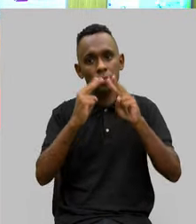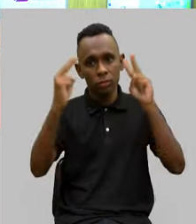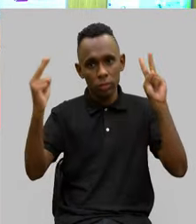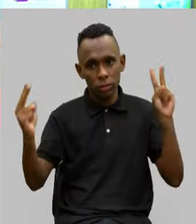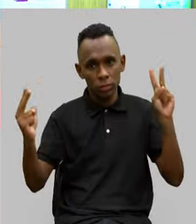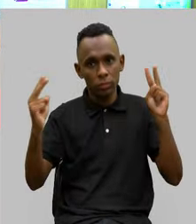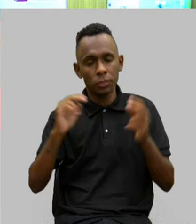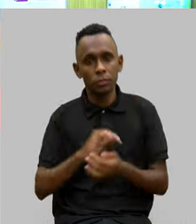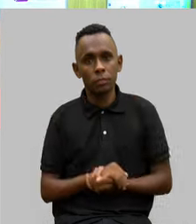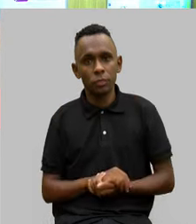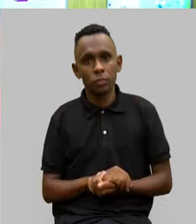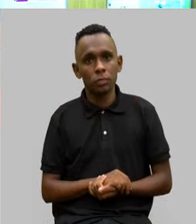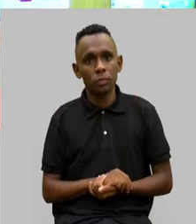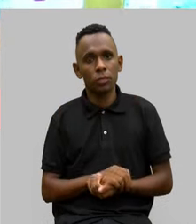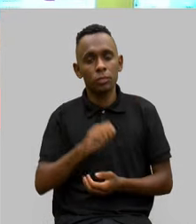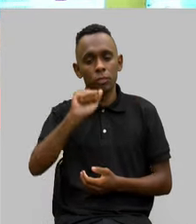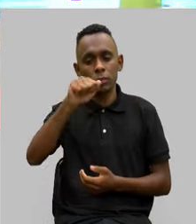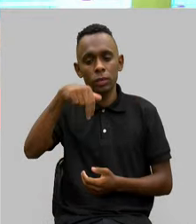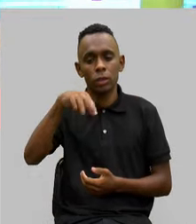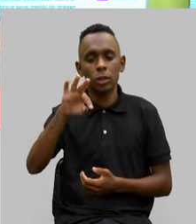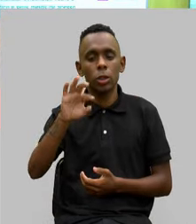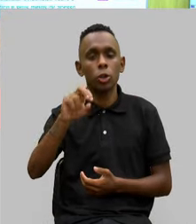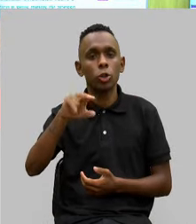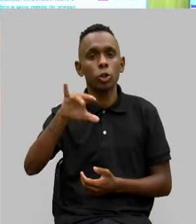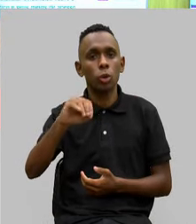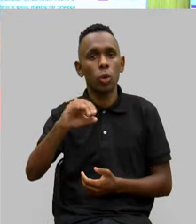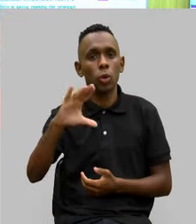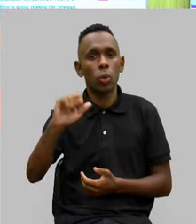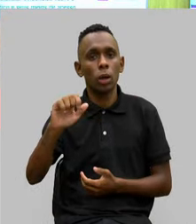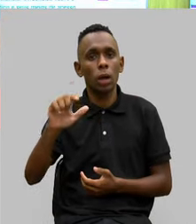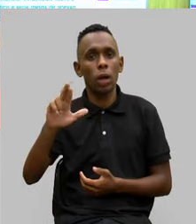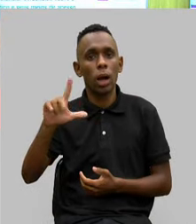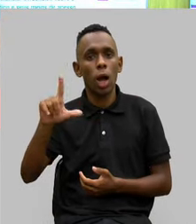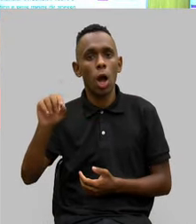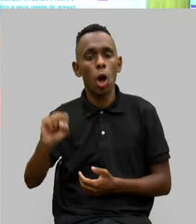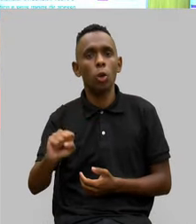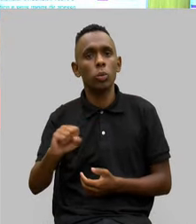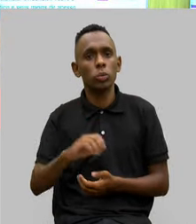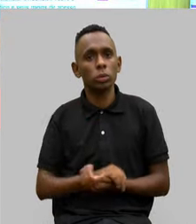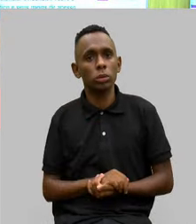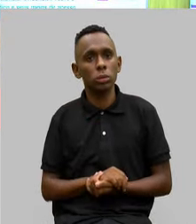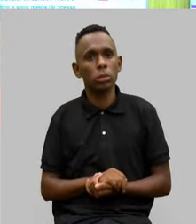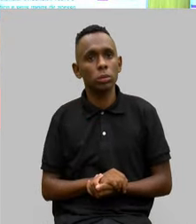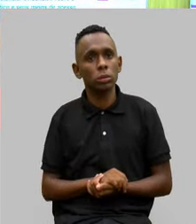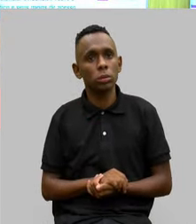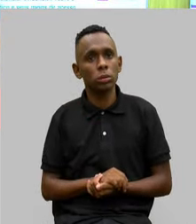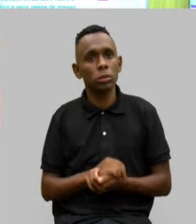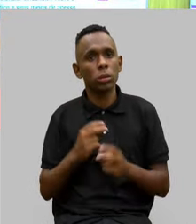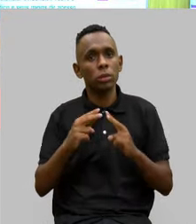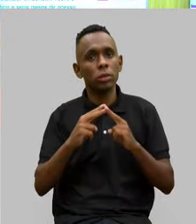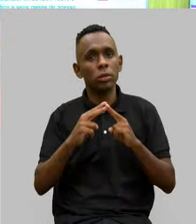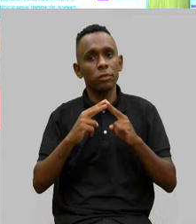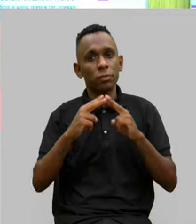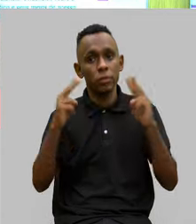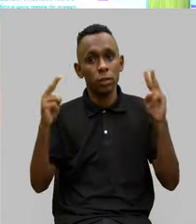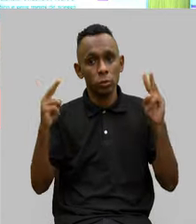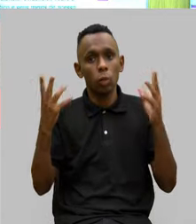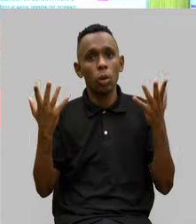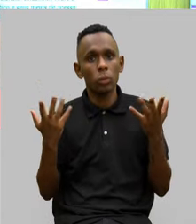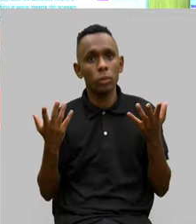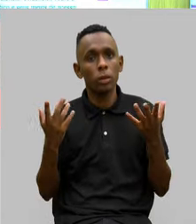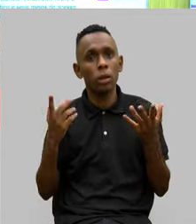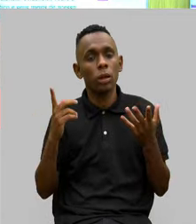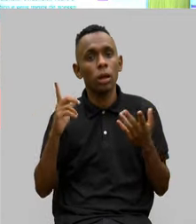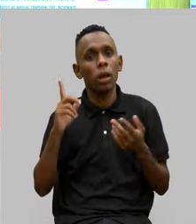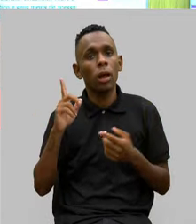virtualmente o Antônio Carlos Cadê o Antônio Carlos então caso tá aqui do meu lado virtual que nada quem tá virtual